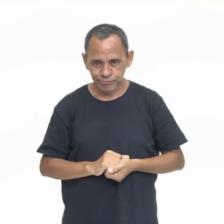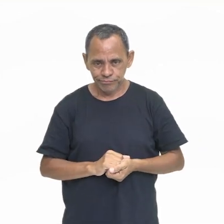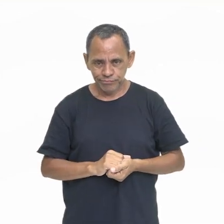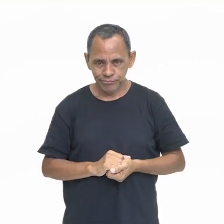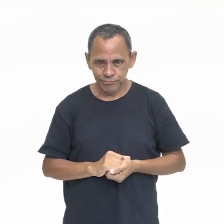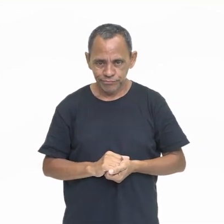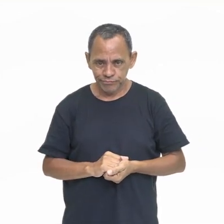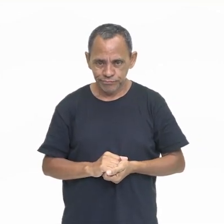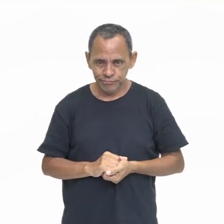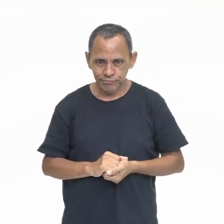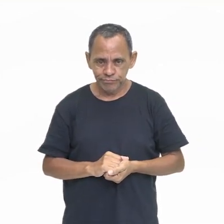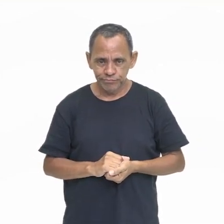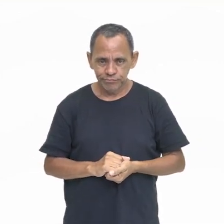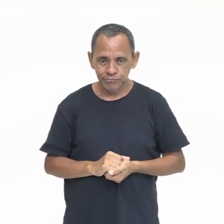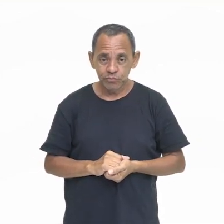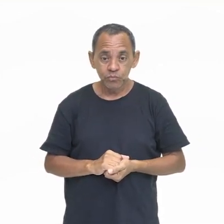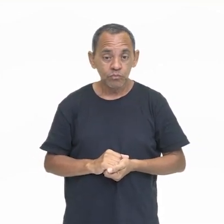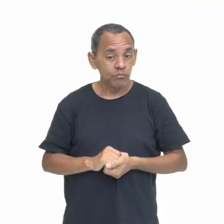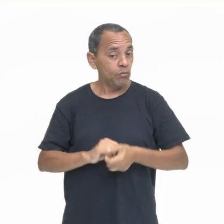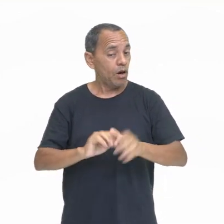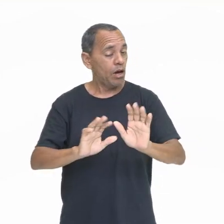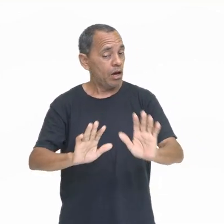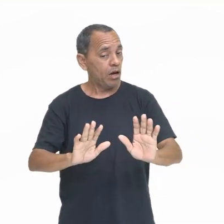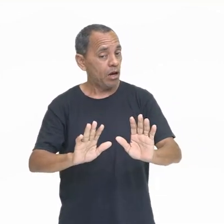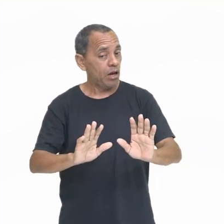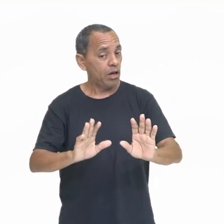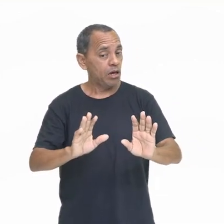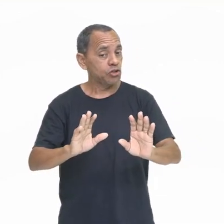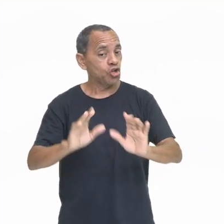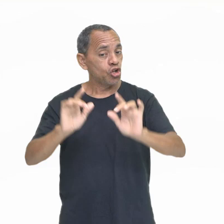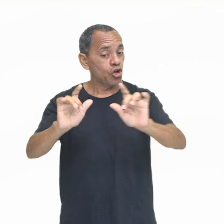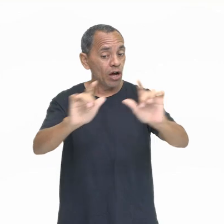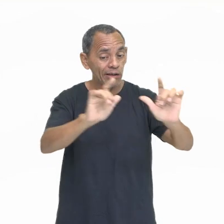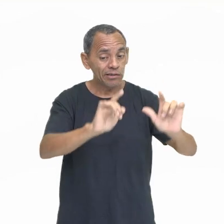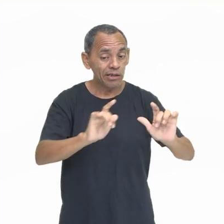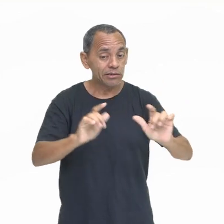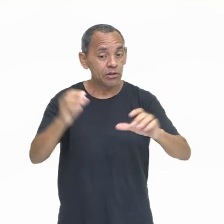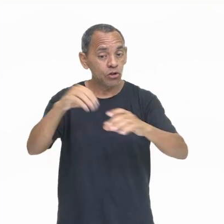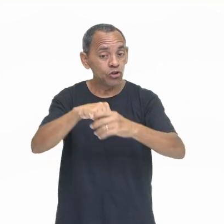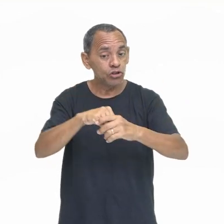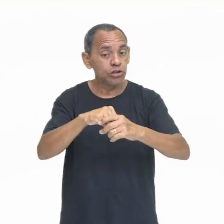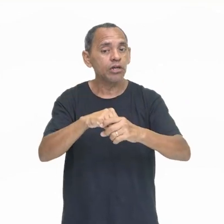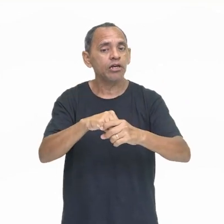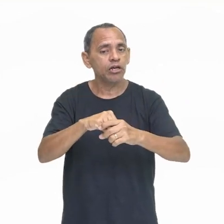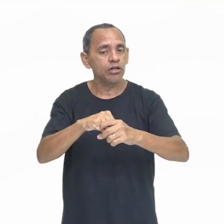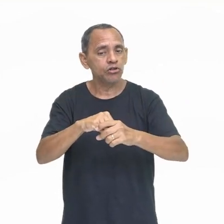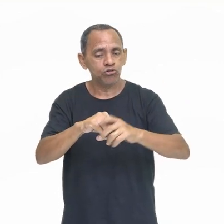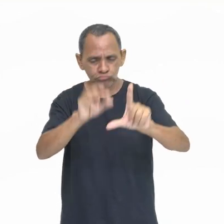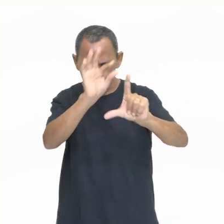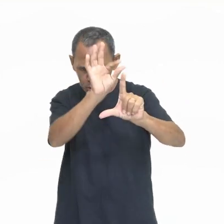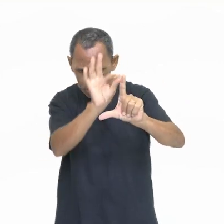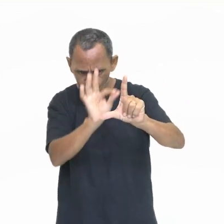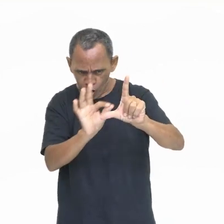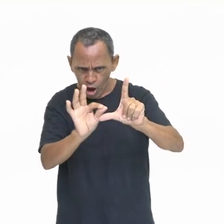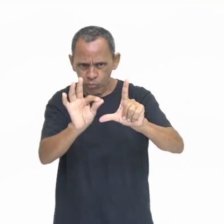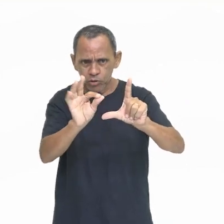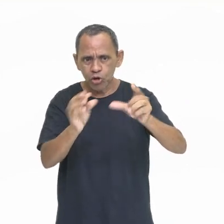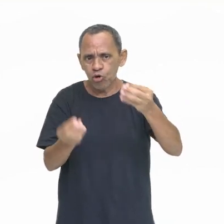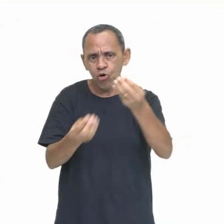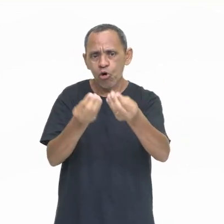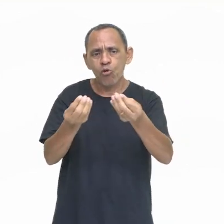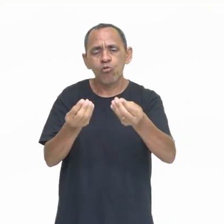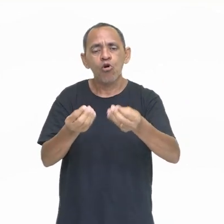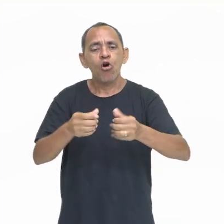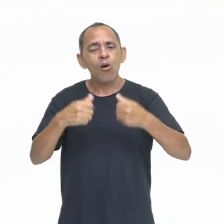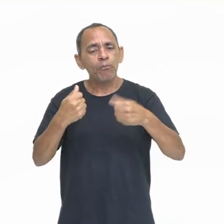Valor mínimo, certo? Bom, mas aí, quais são as coordenadas do vértice dessa parábola? Pessoal, para determinarmos